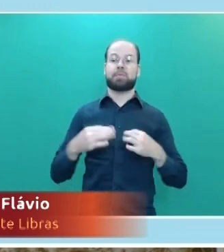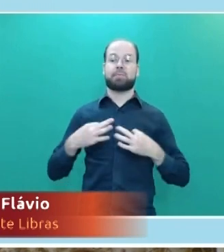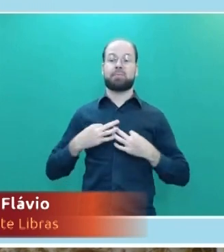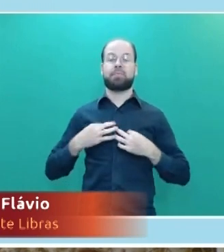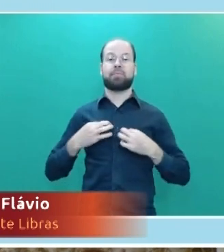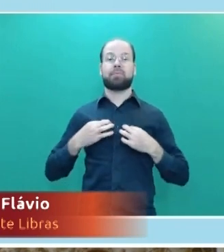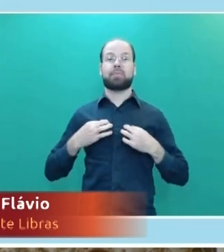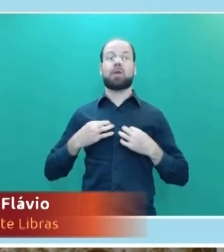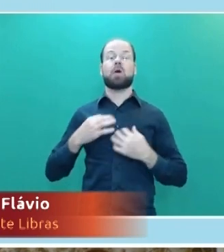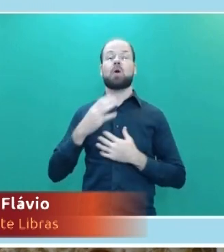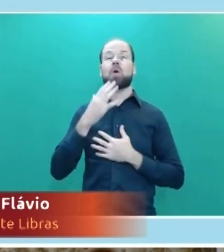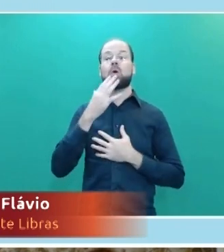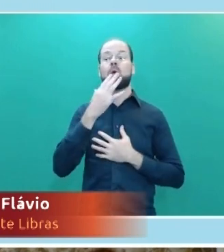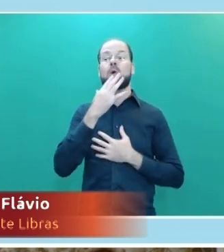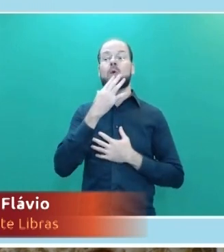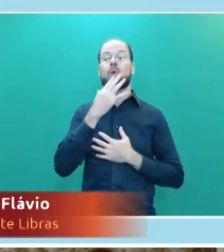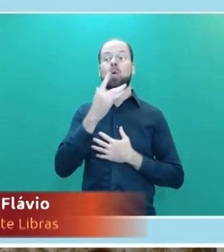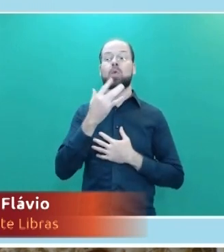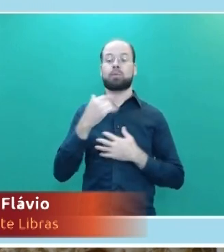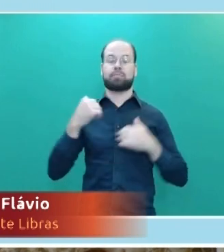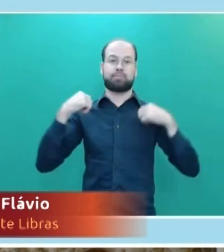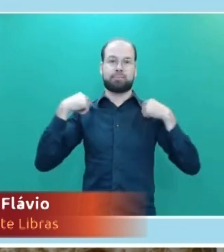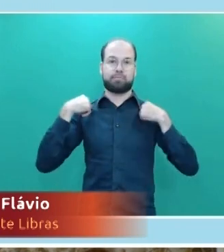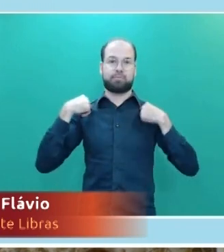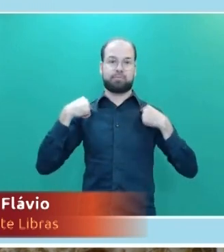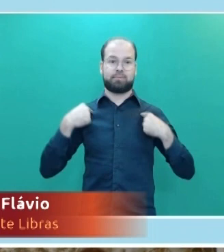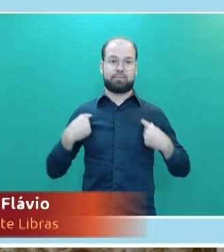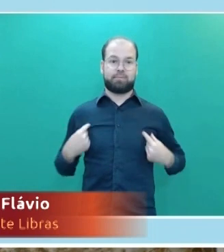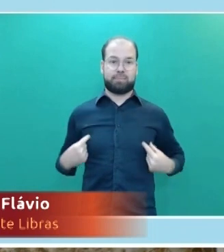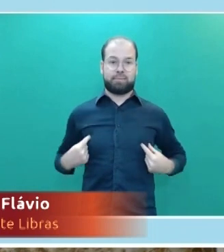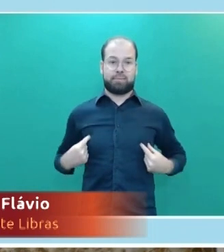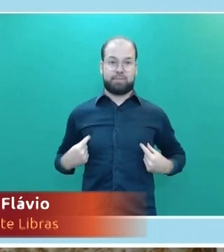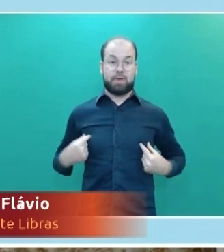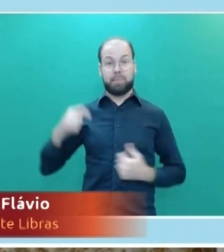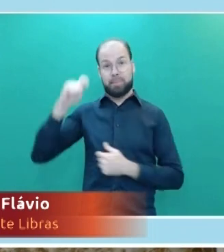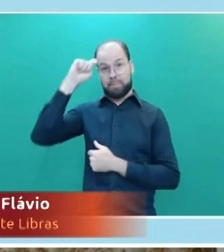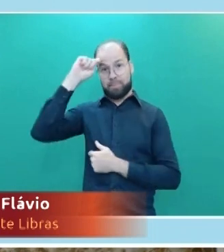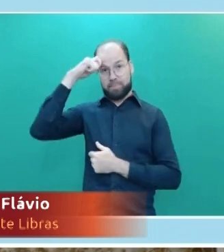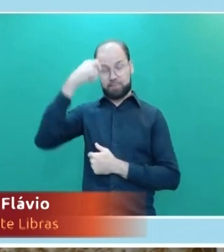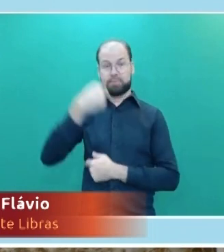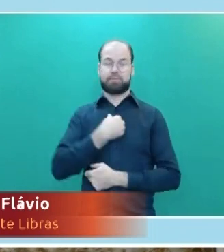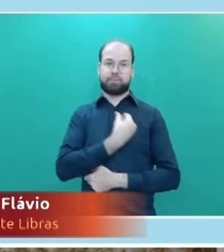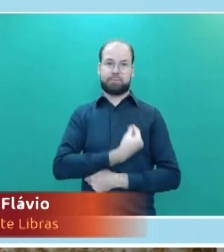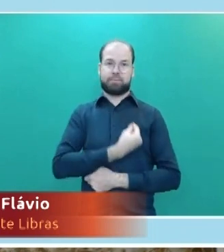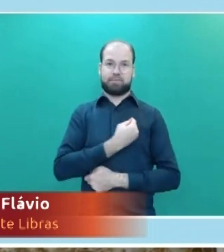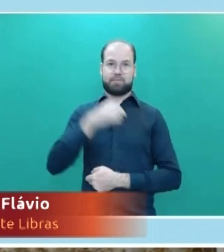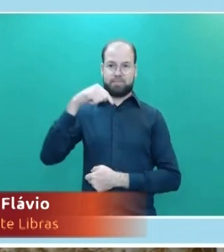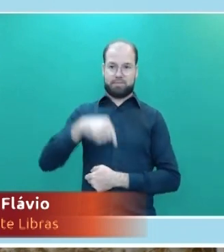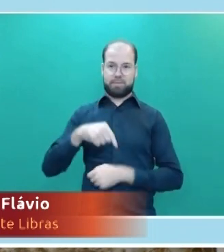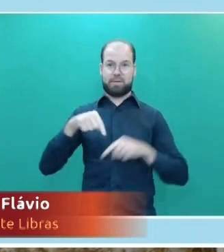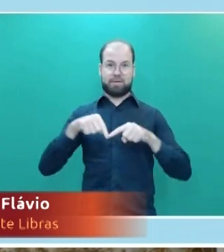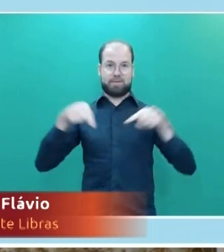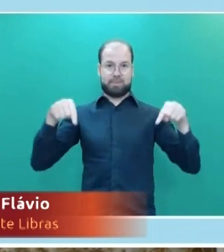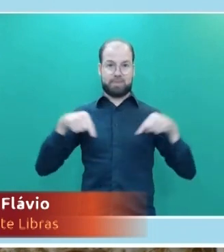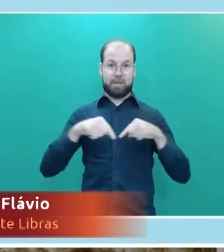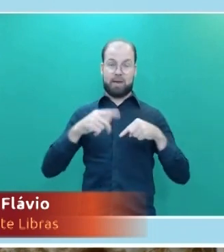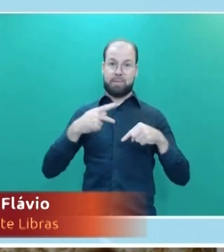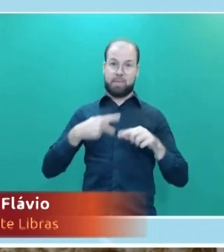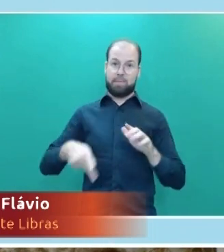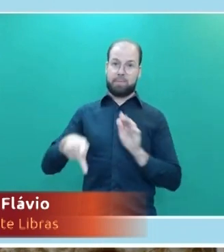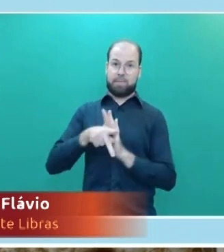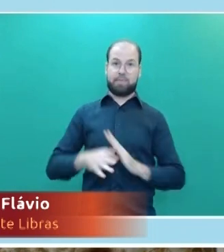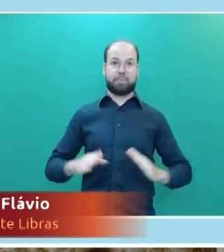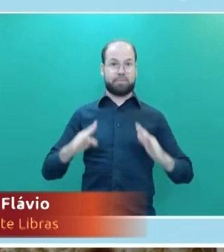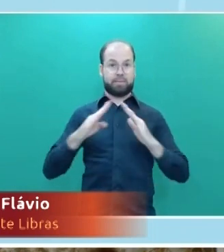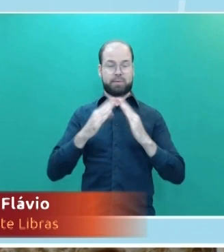uma camiseta de alça preta. E estou na sala em minha casa para falar com vocês nessa tarde. É um